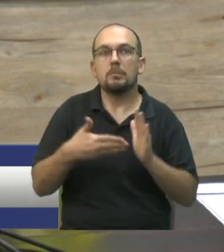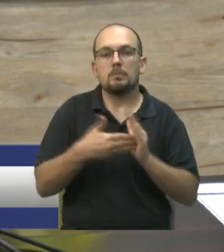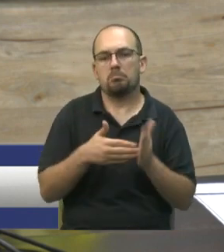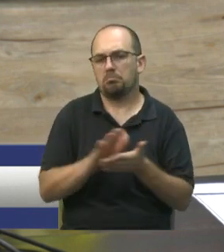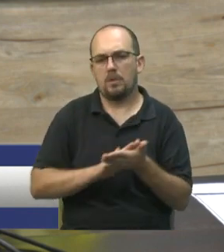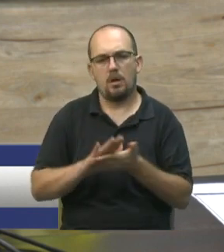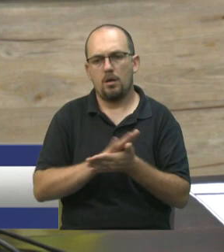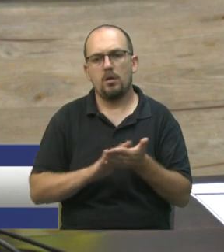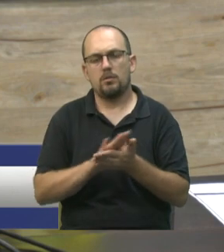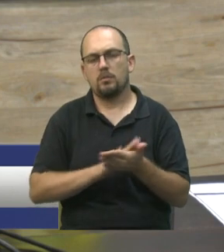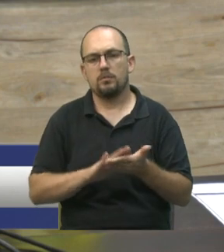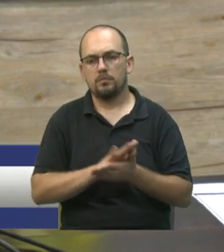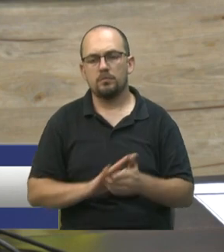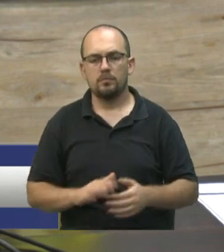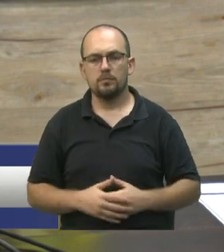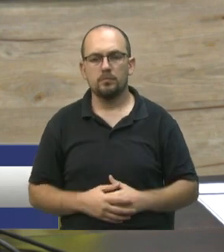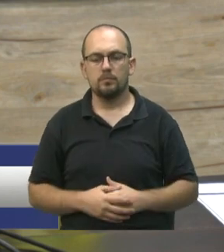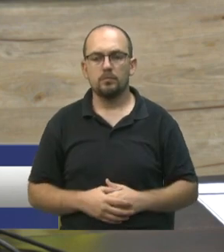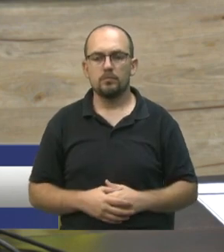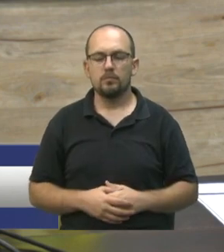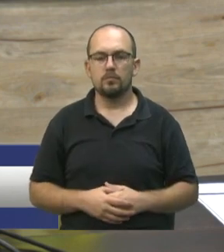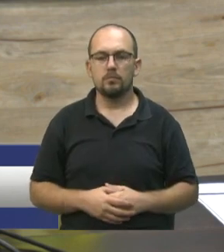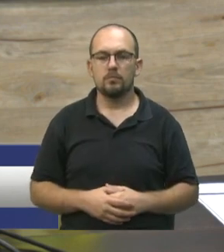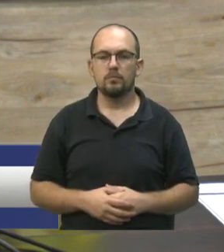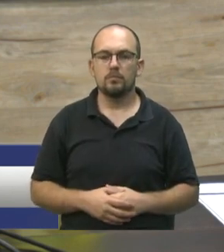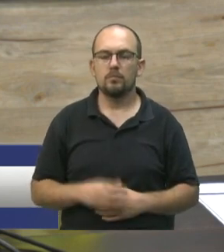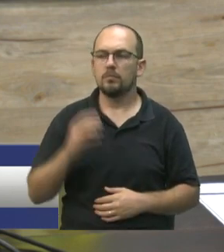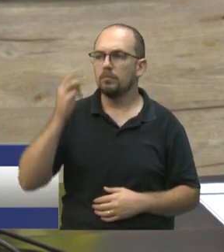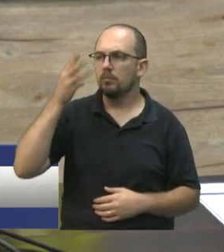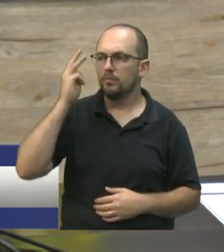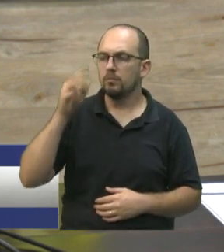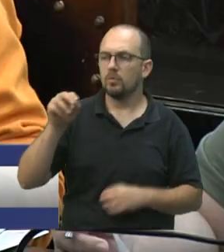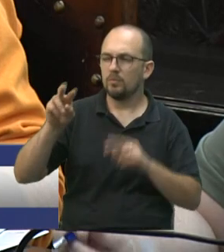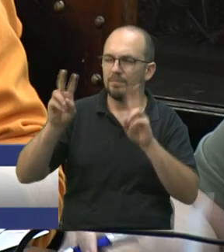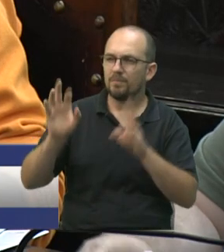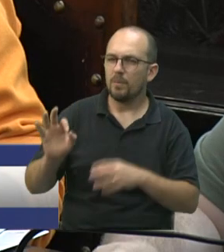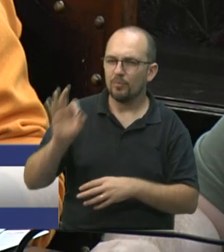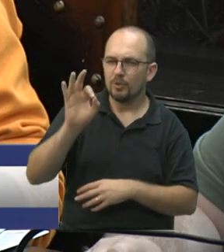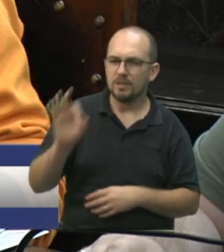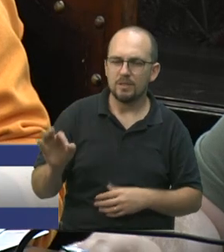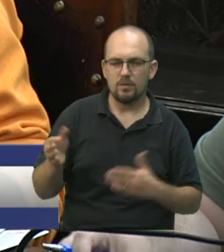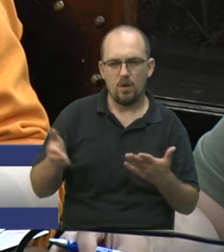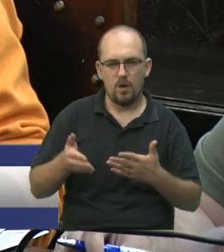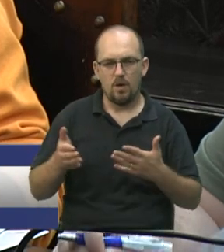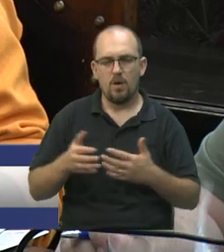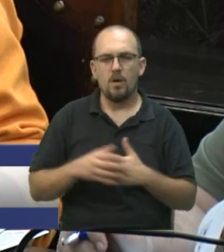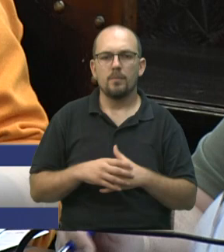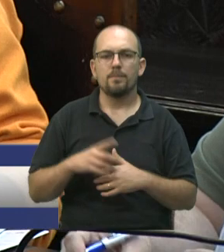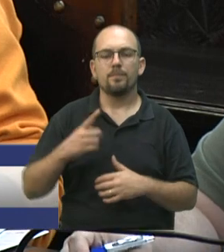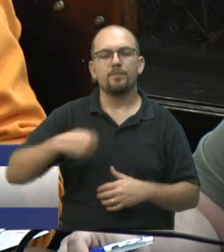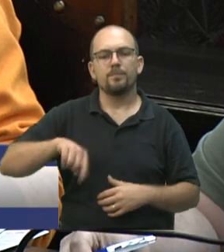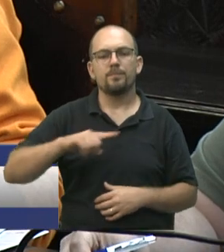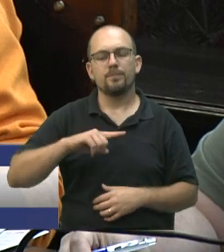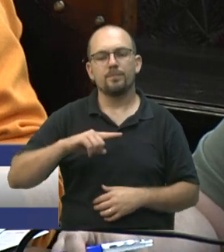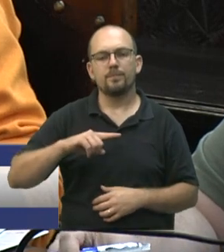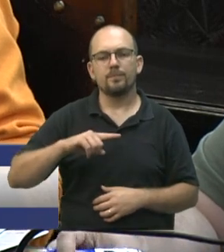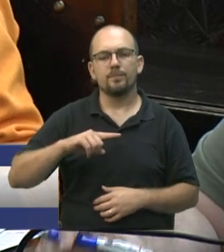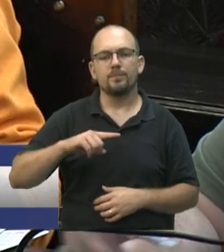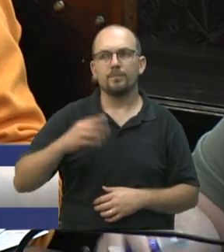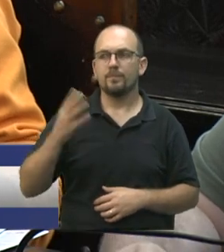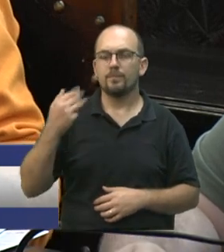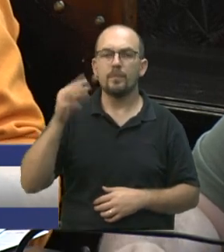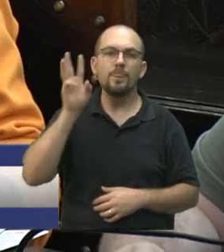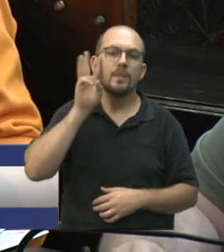também. Em que pese o percentual, isso é muito próximo de agora, né? Nós fizemos a